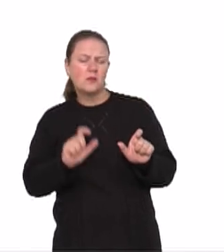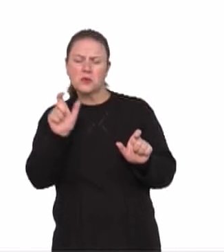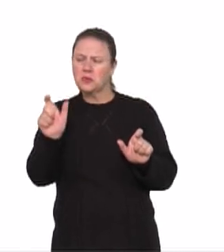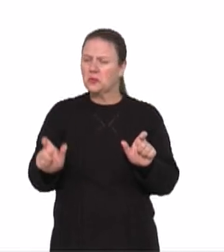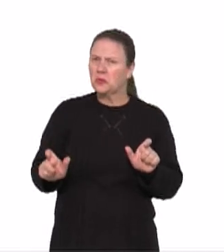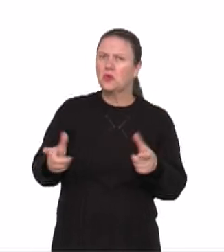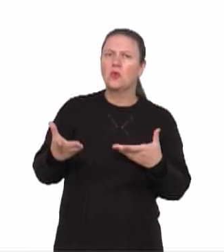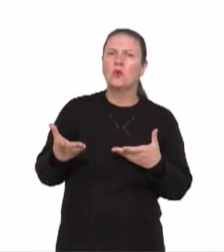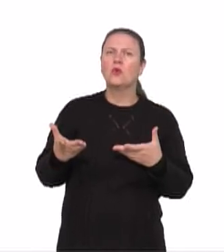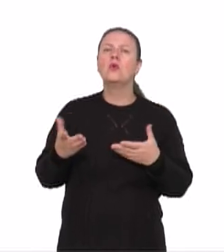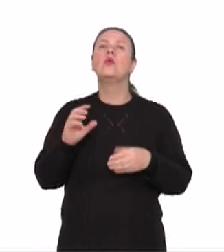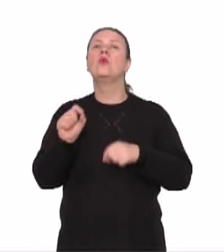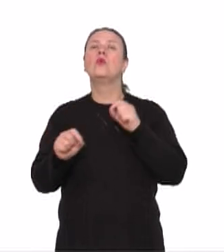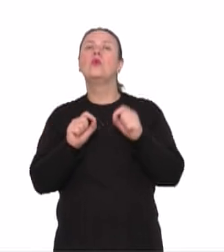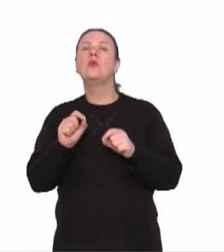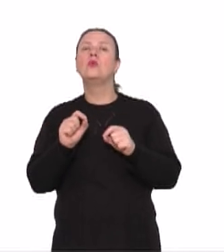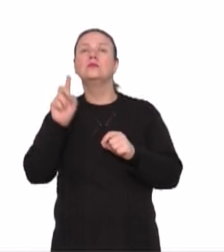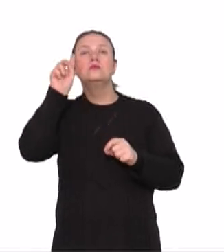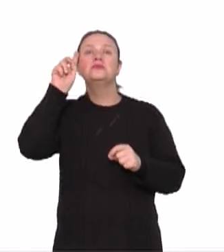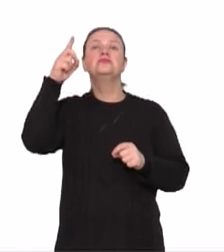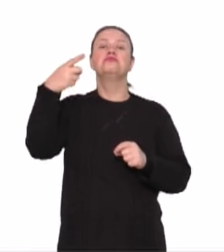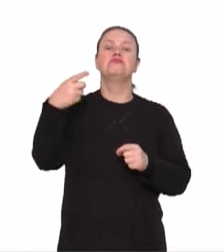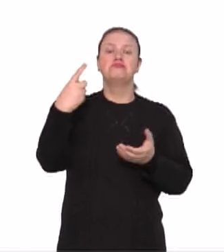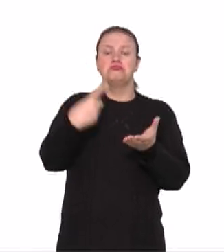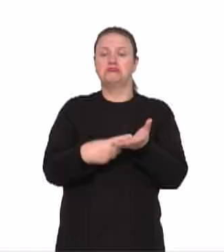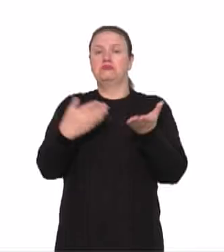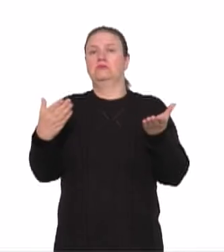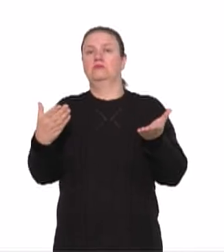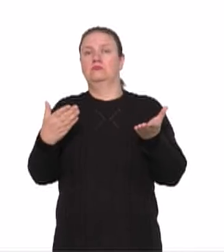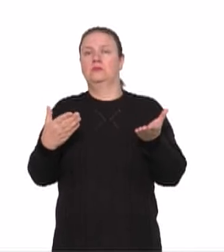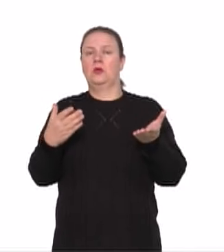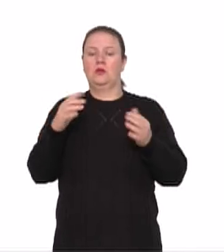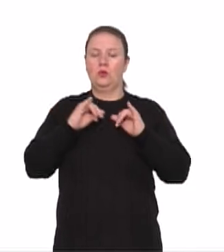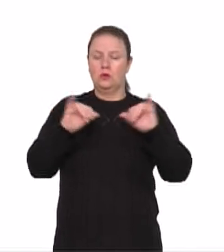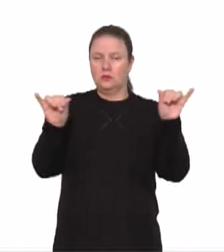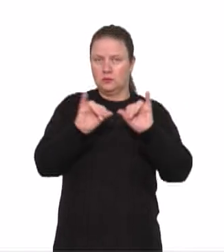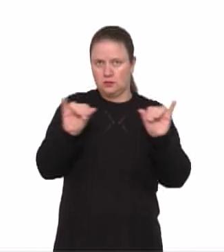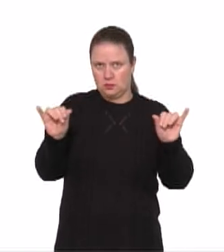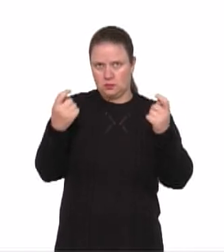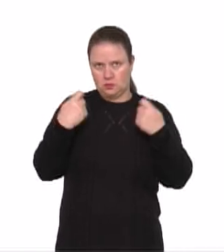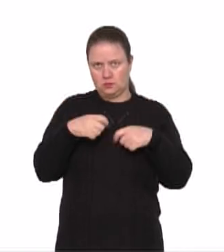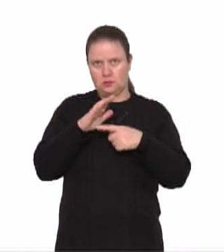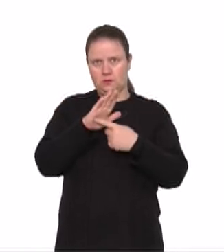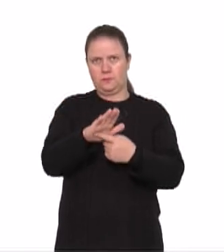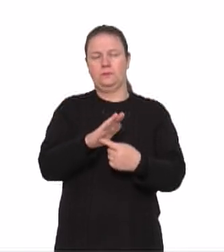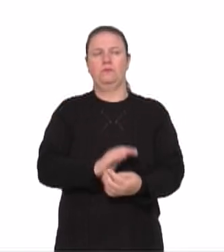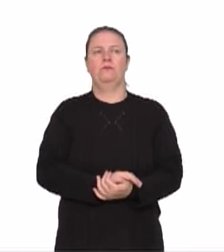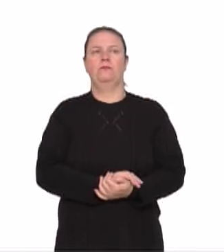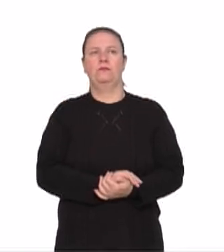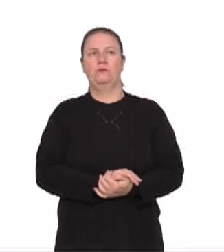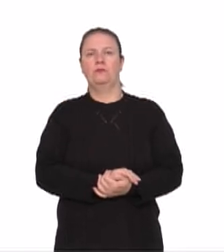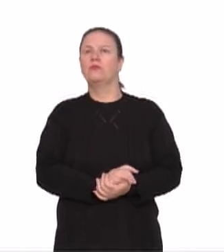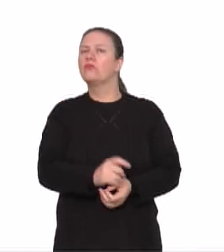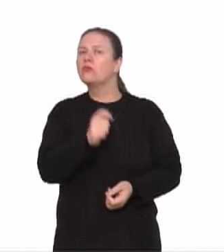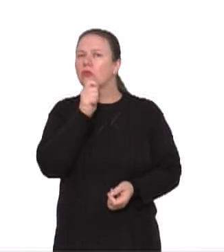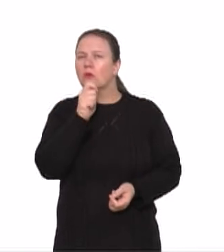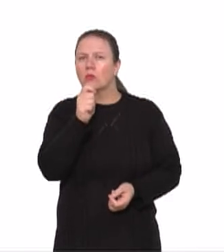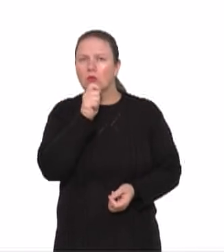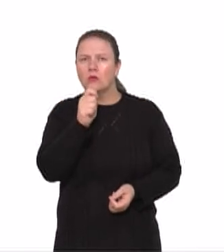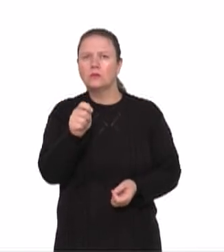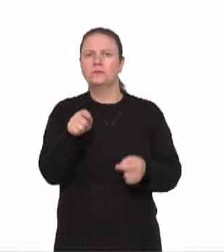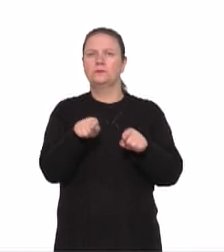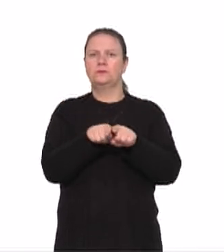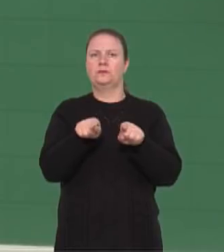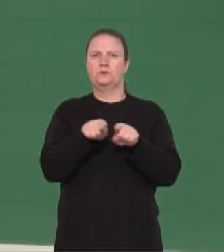quando. Então, alguns elementos ali que devem fazer parte da notícia. Depois analisamos a reportagem. A reportagem ela